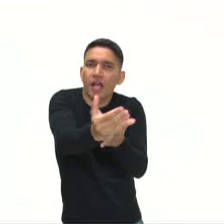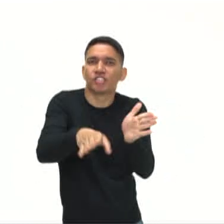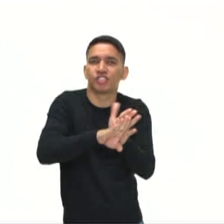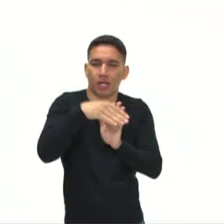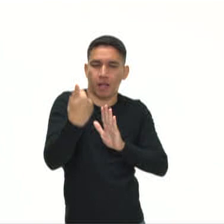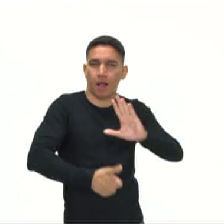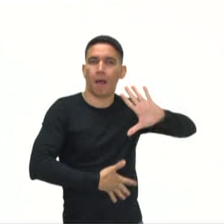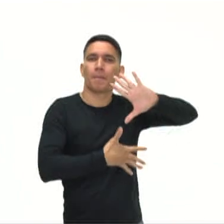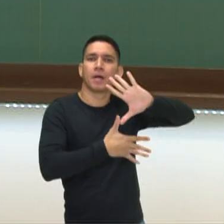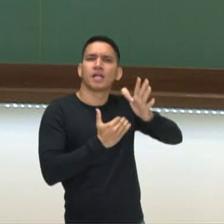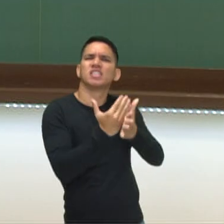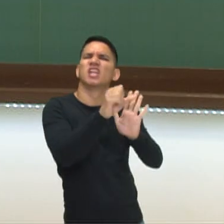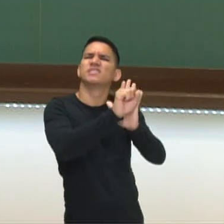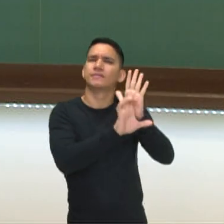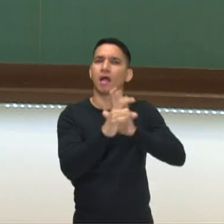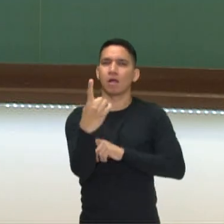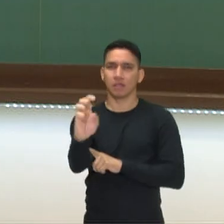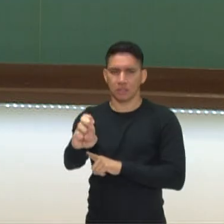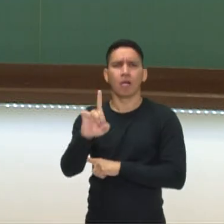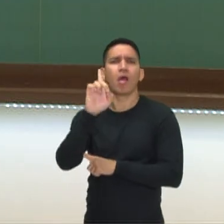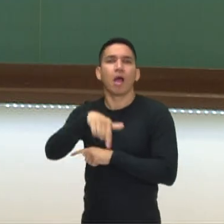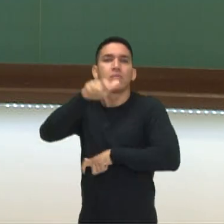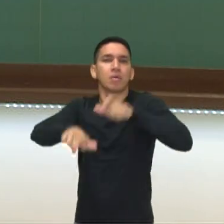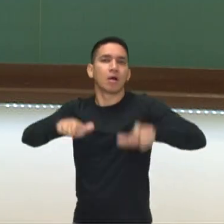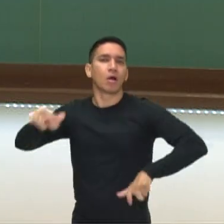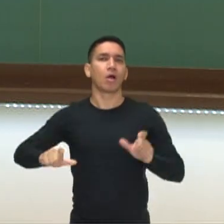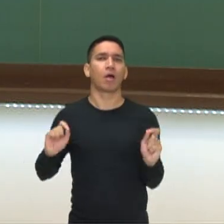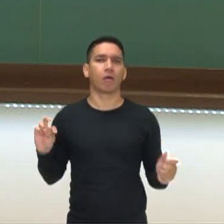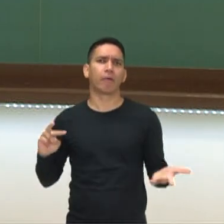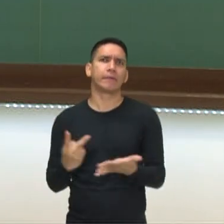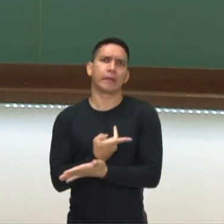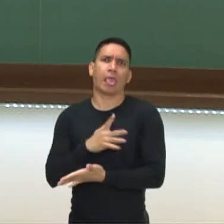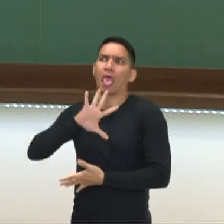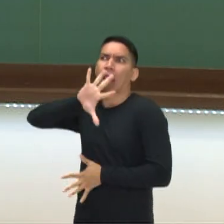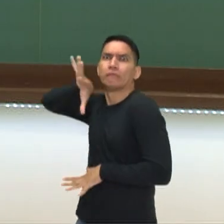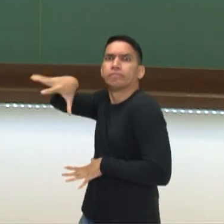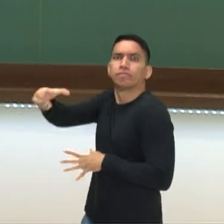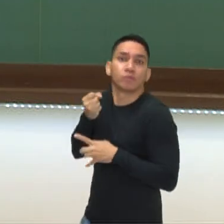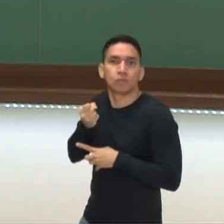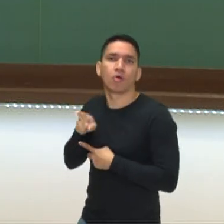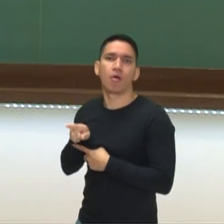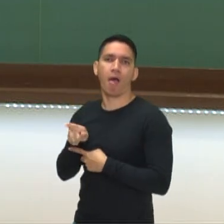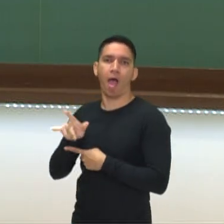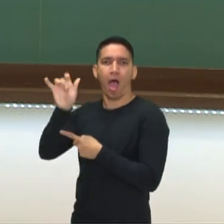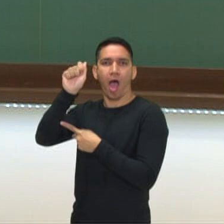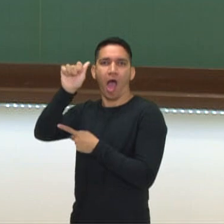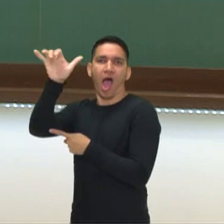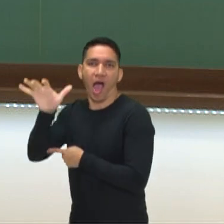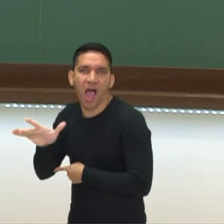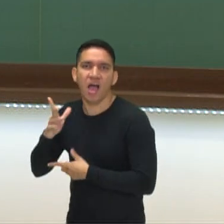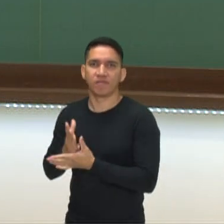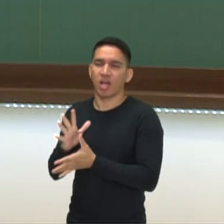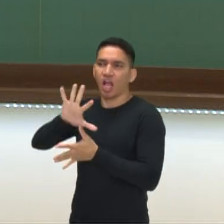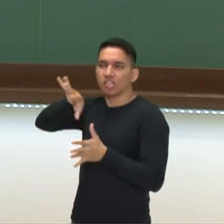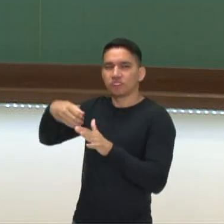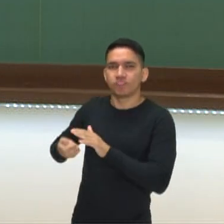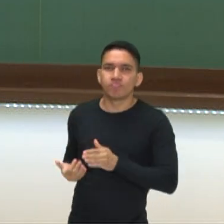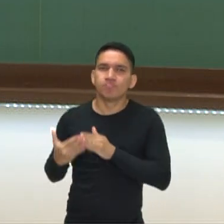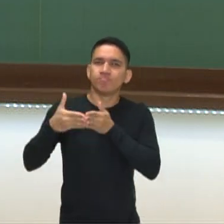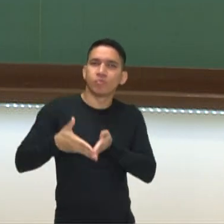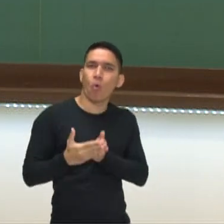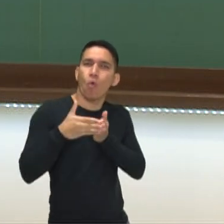XV ainda. Então, eles são pessoas que vão ser sequestradas em África, vão ser trazidas através do tráfico